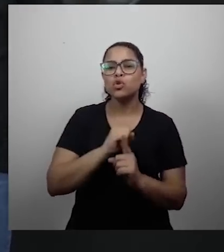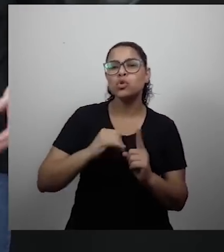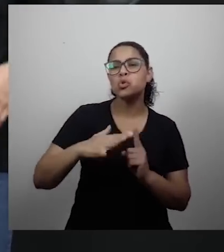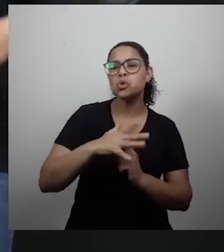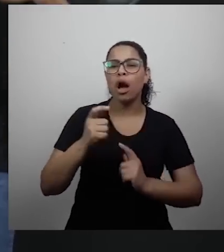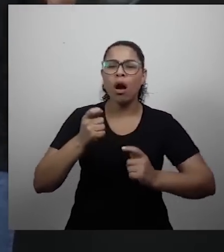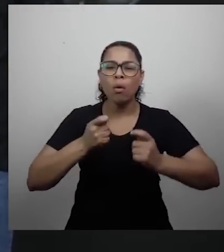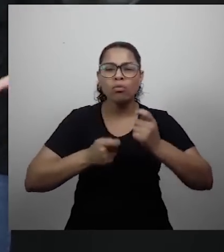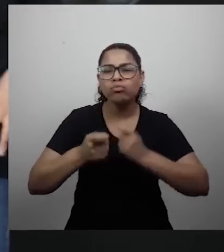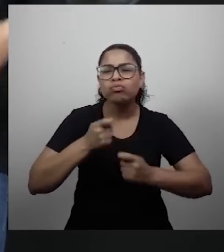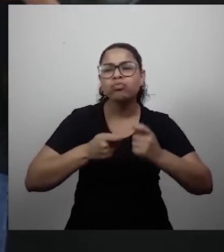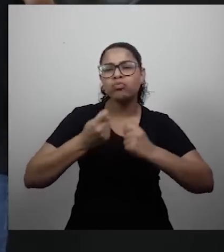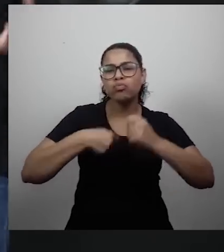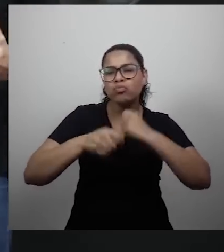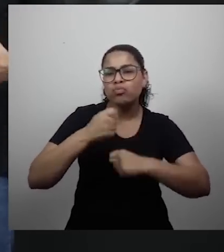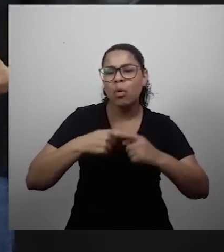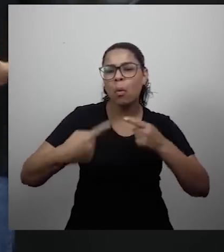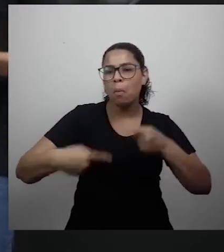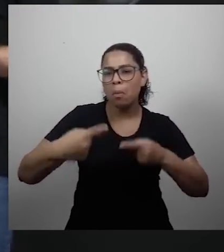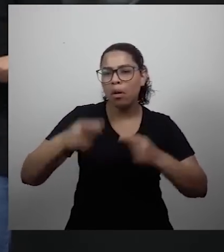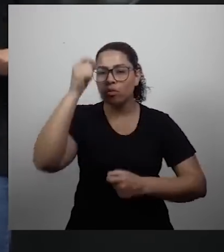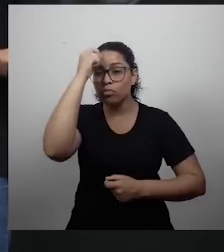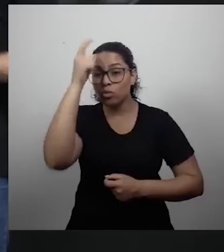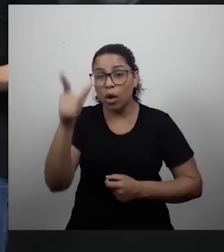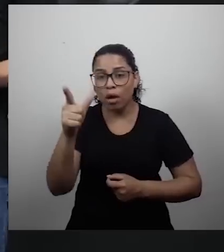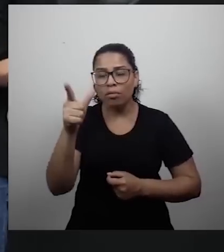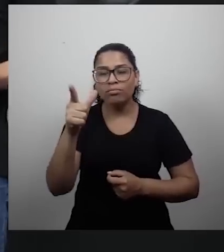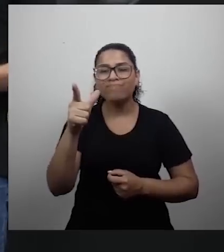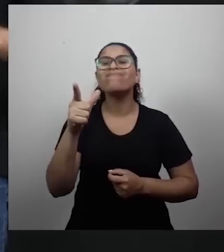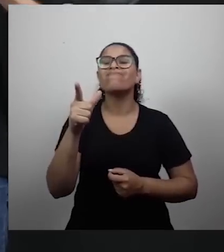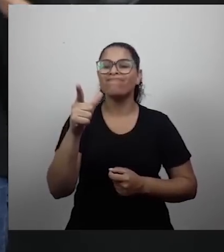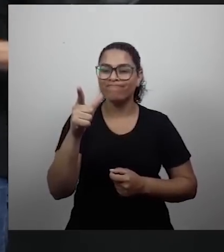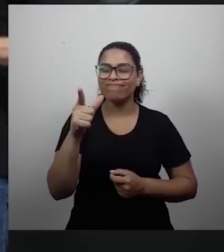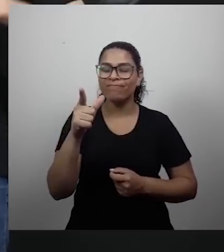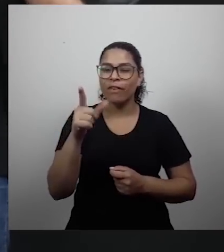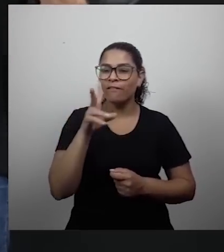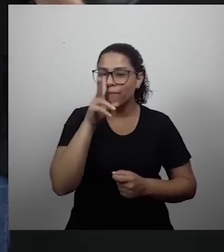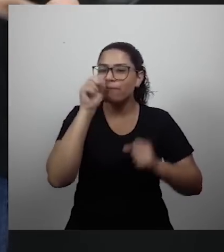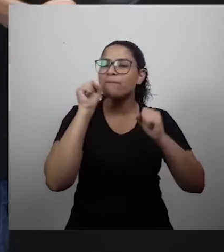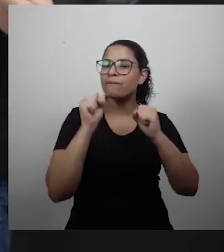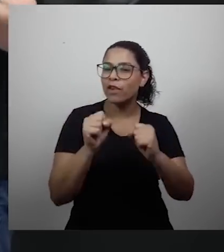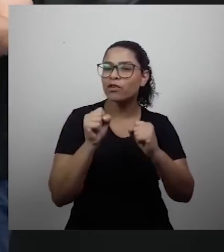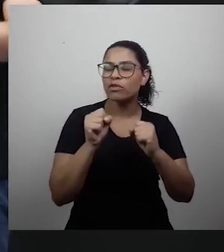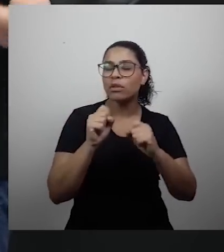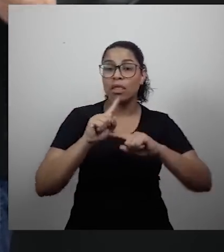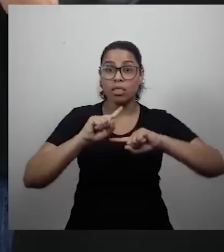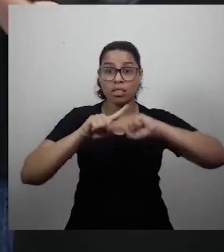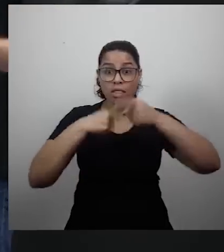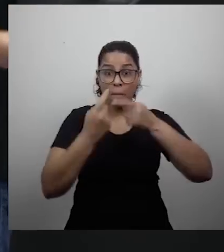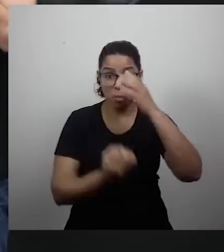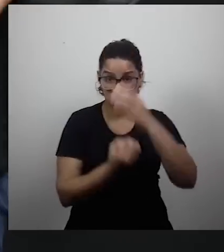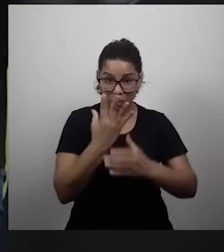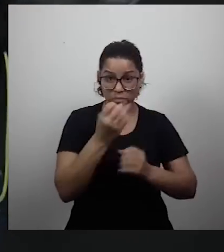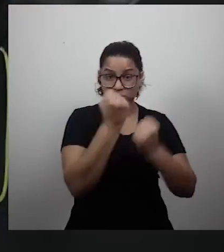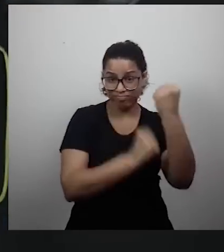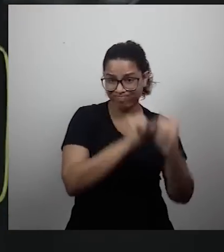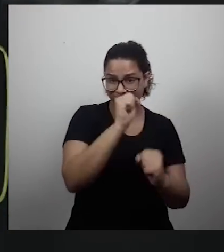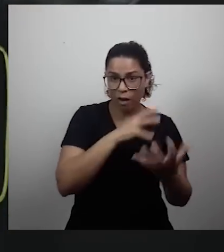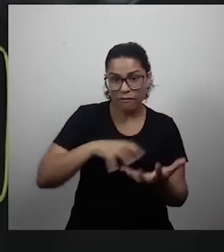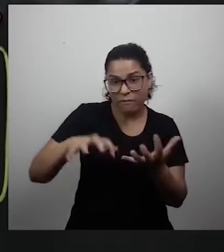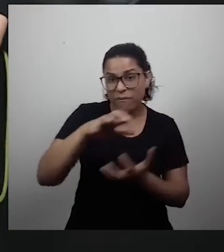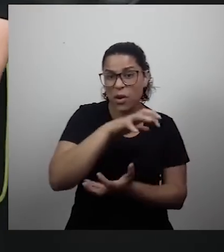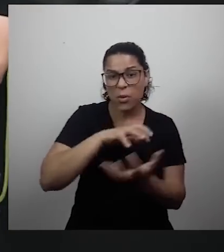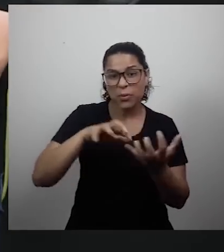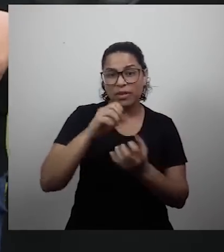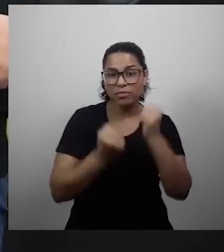sociais, econômicos, culturais, políticos, muito intensos. O mundo depois da indústria, depois da Revolução Industrial,